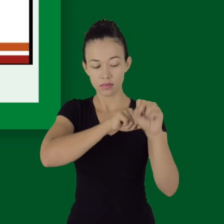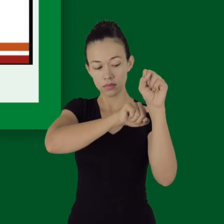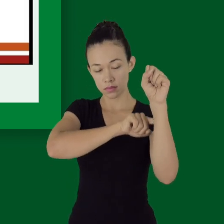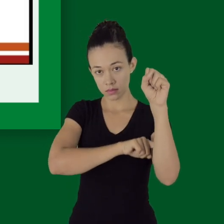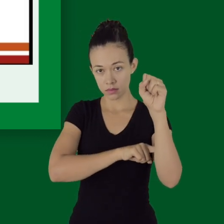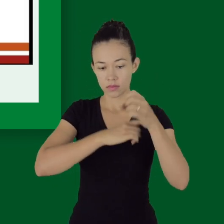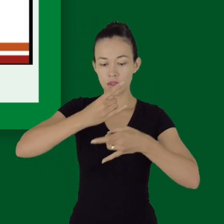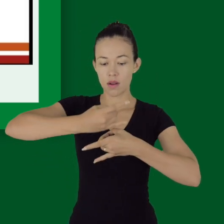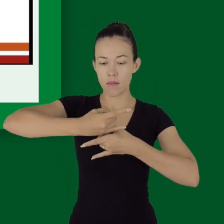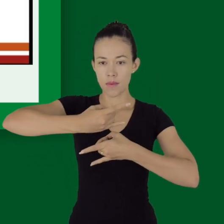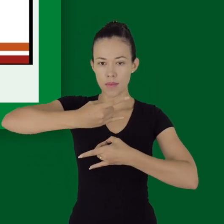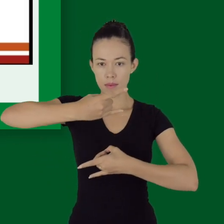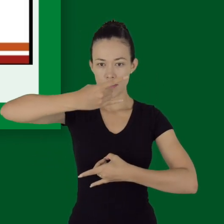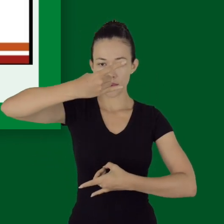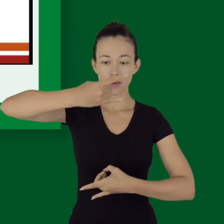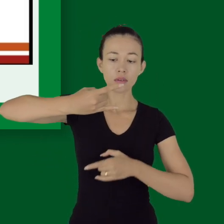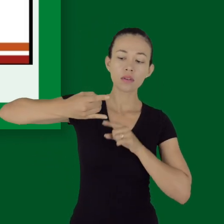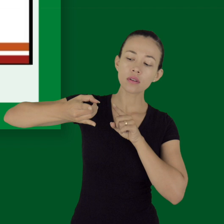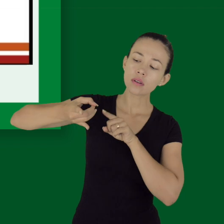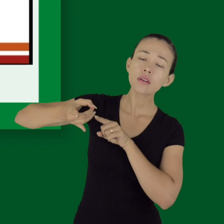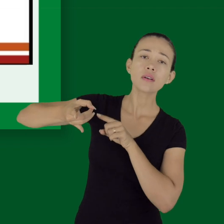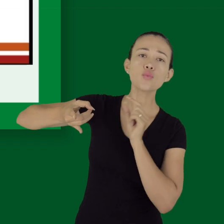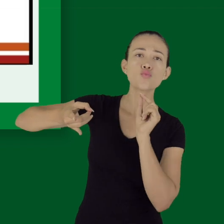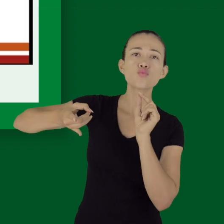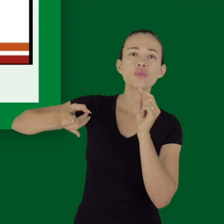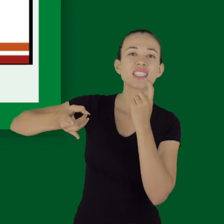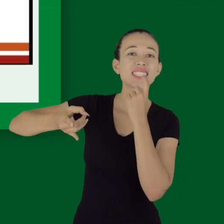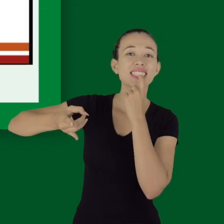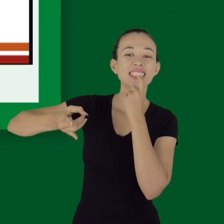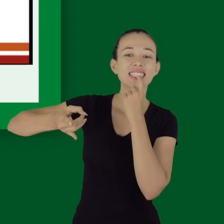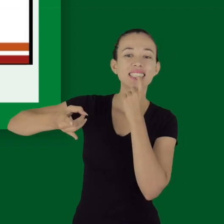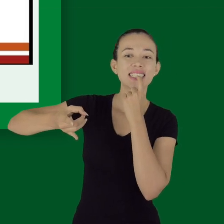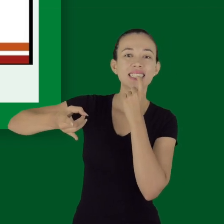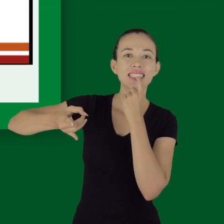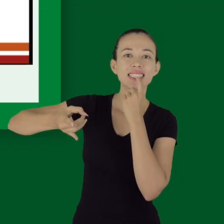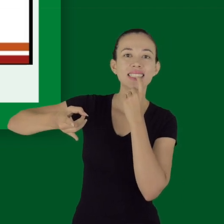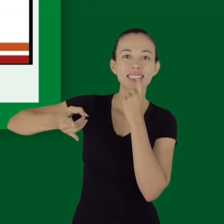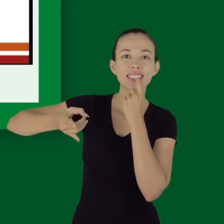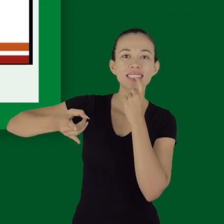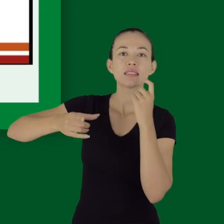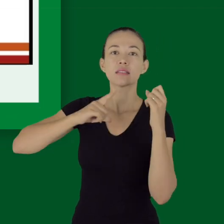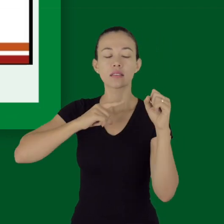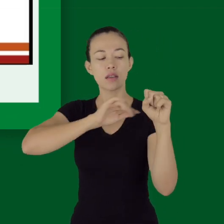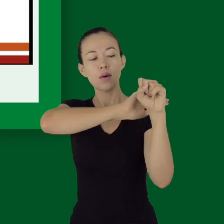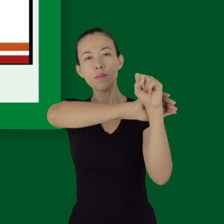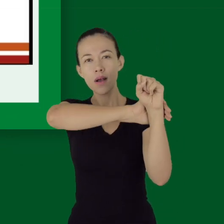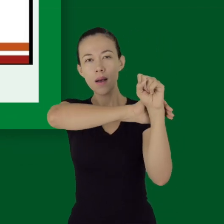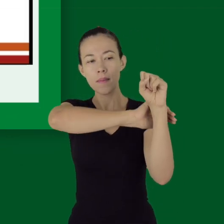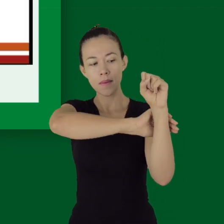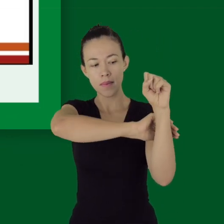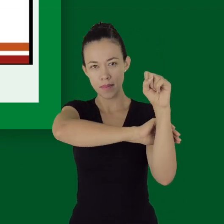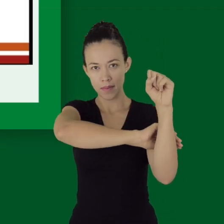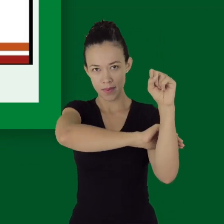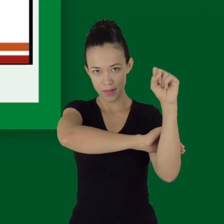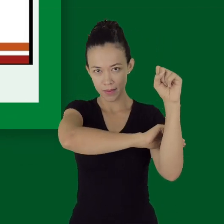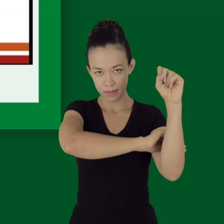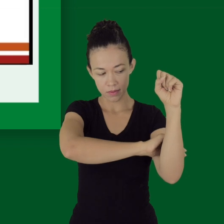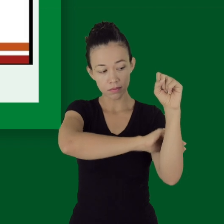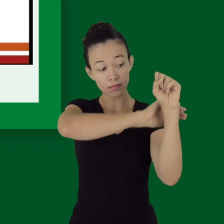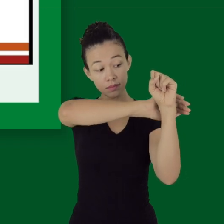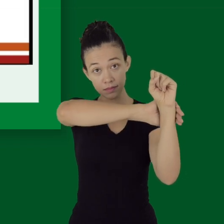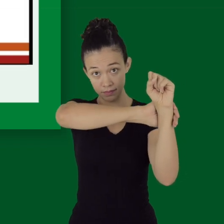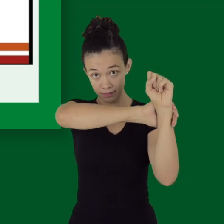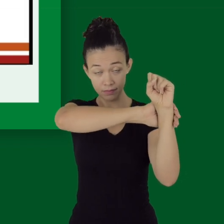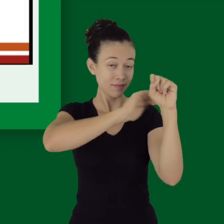temos vértebras, estruturas ósseas, que acomodam essa medula, que didaticamente elas são subdivididas